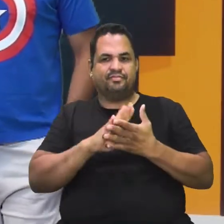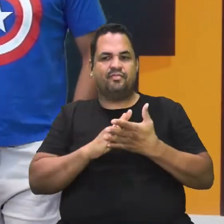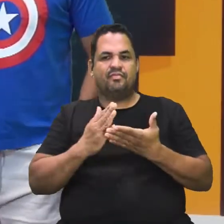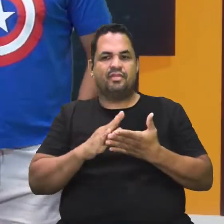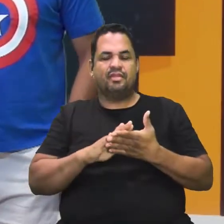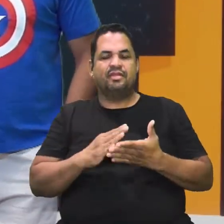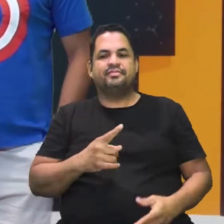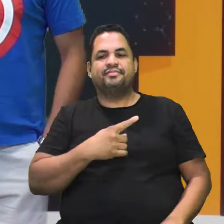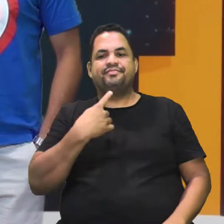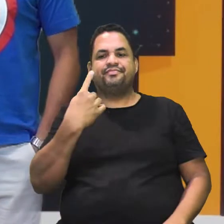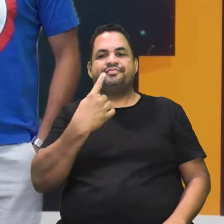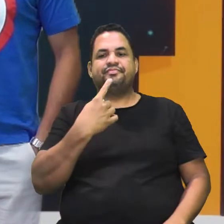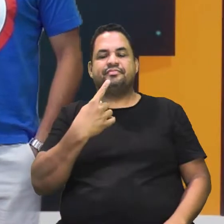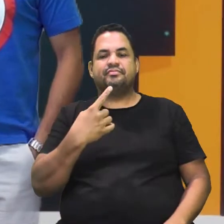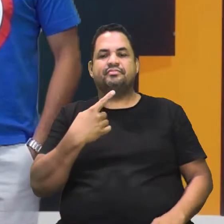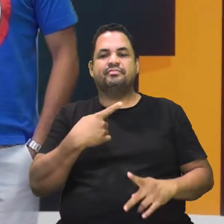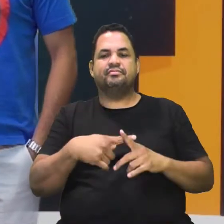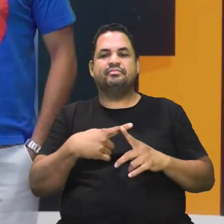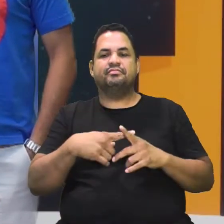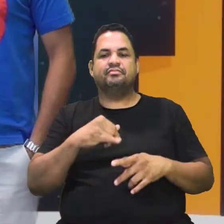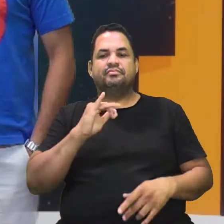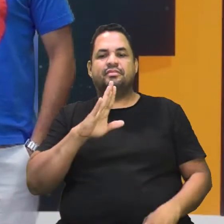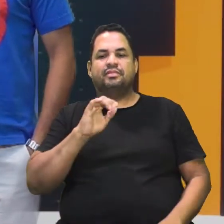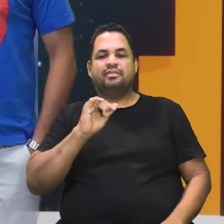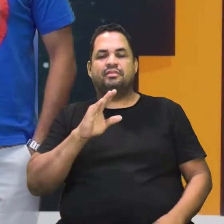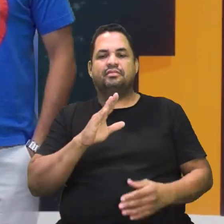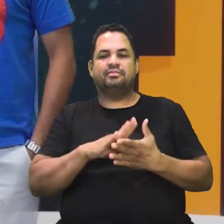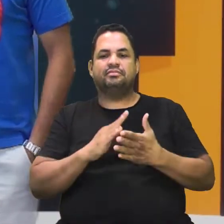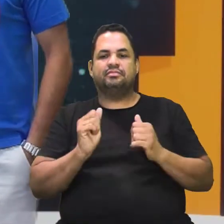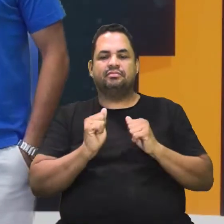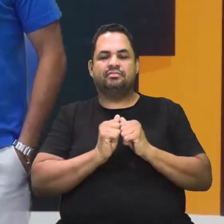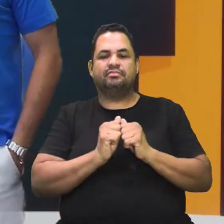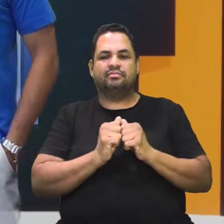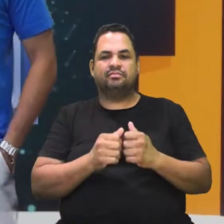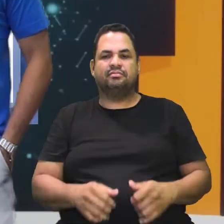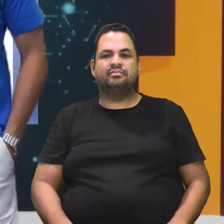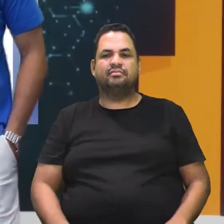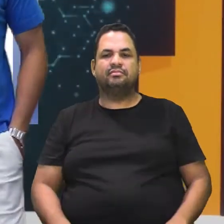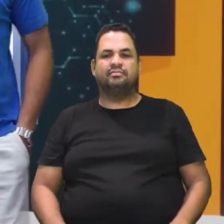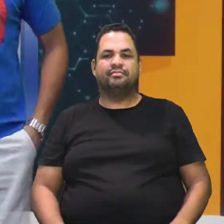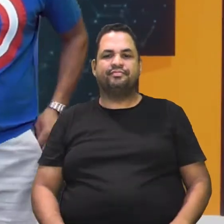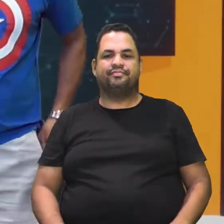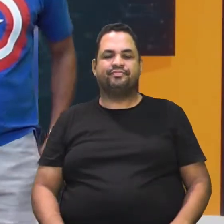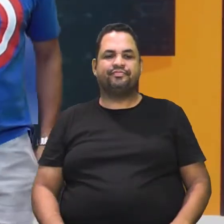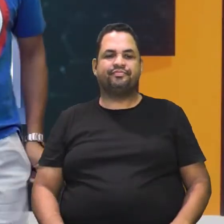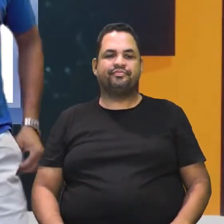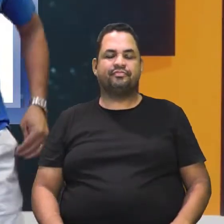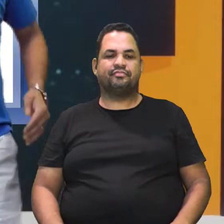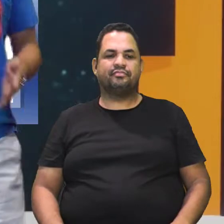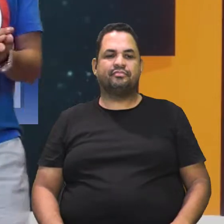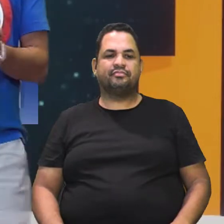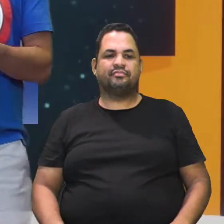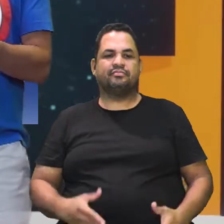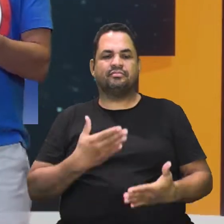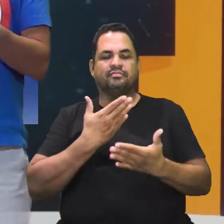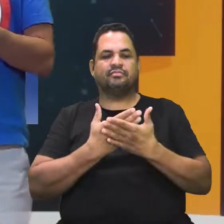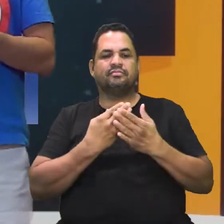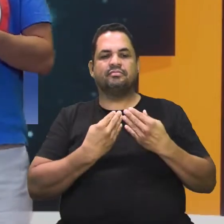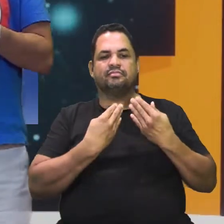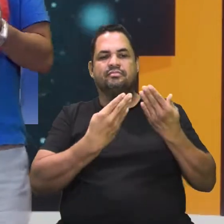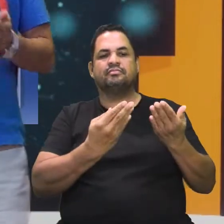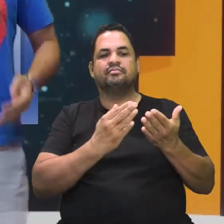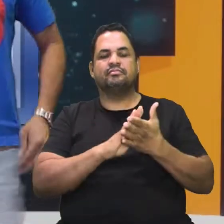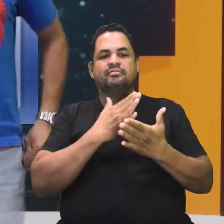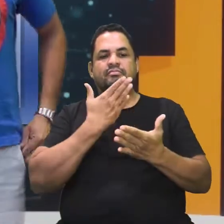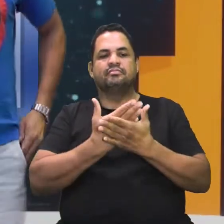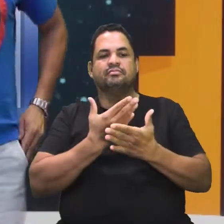por conta própria, porque o IATA é pertinho aqui, tá, da gente? Pertinho. Bem ali. Vamos lá, então, a aula de oferecimento